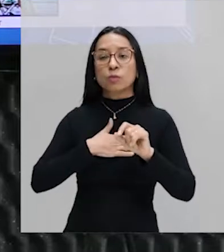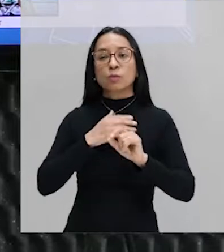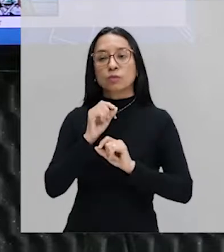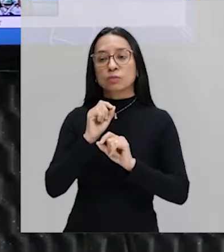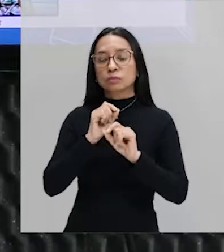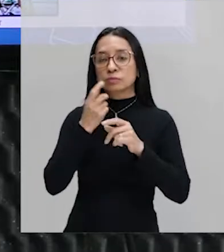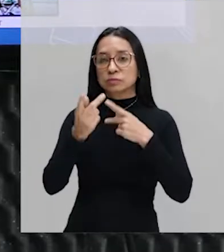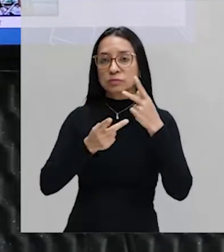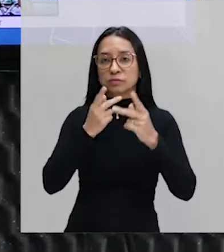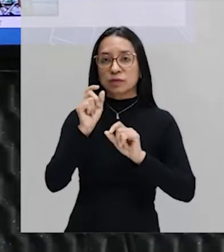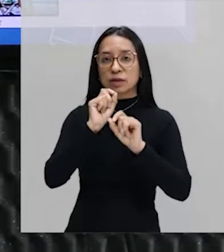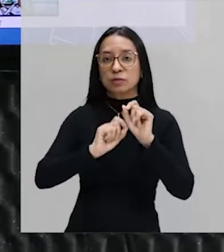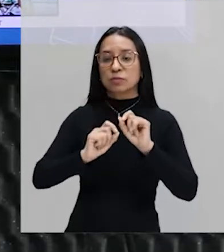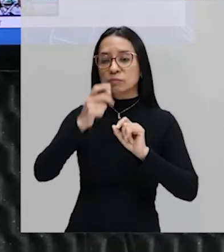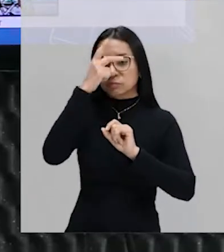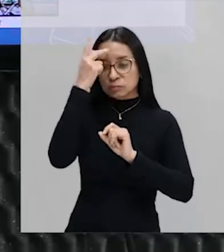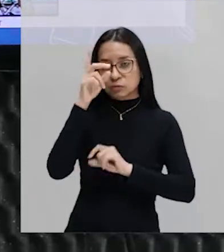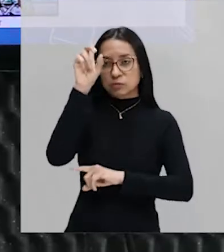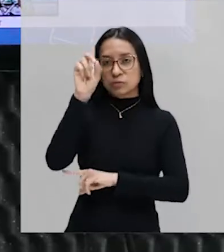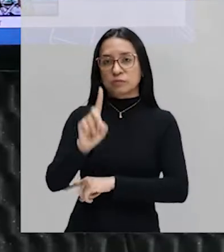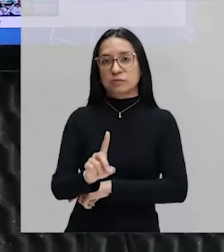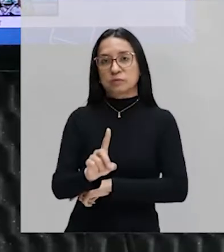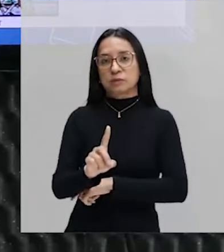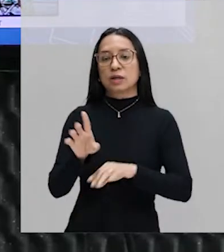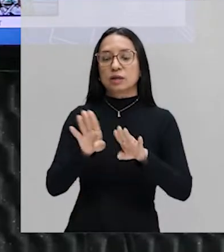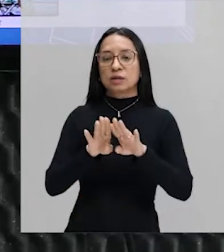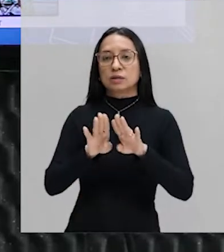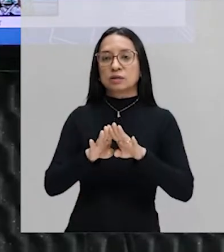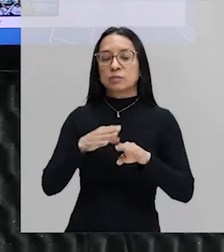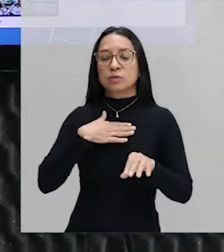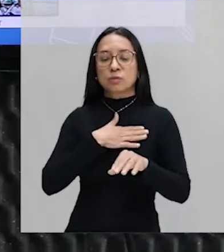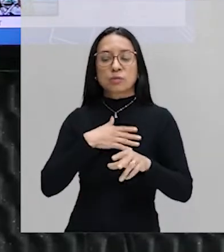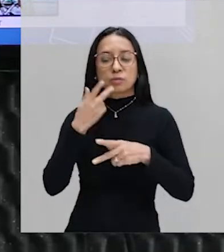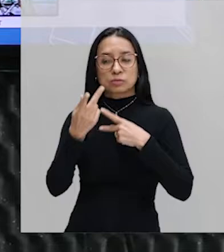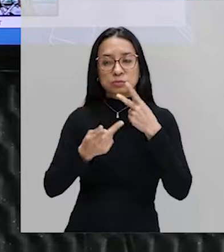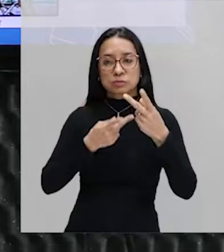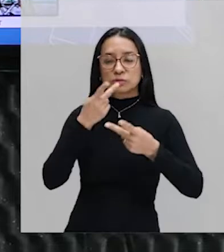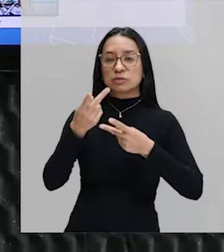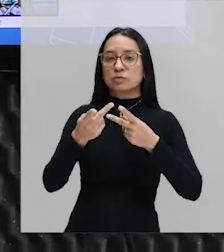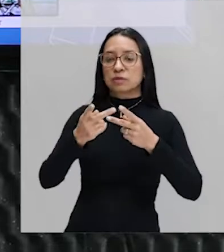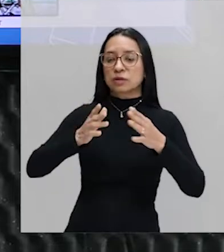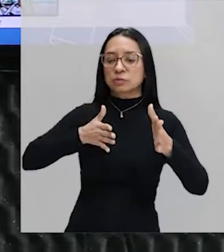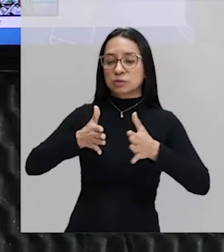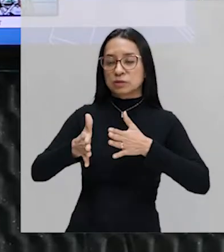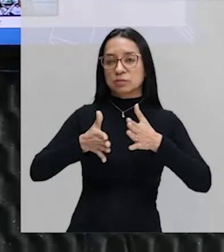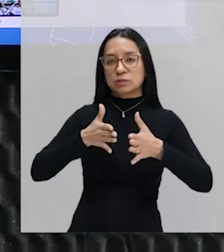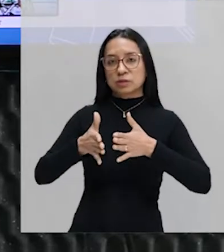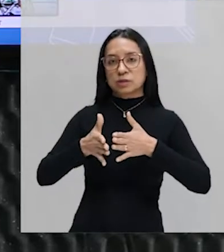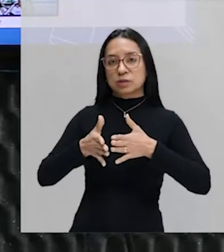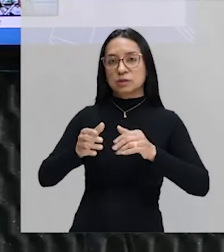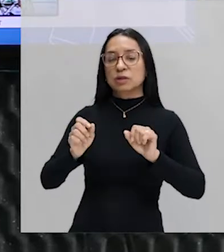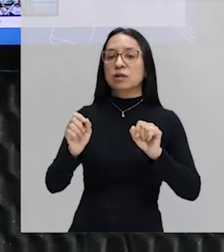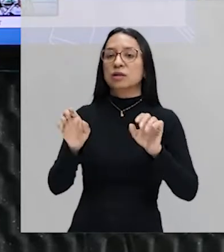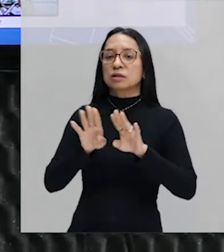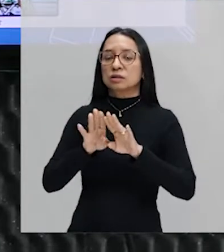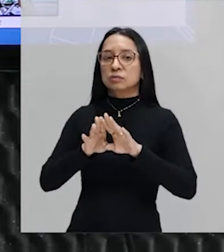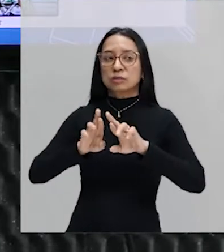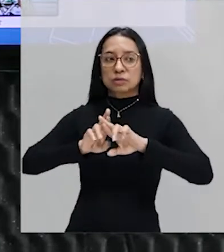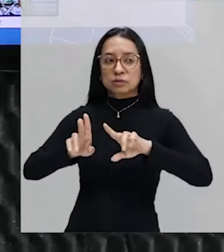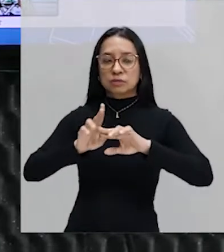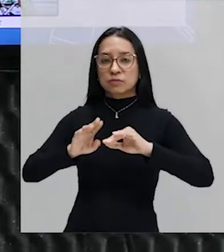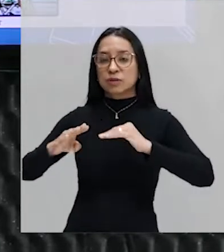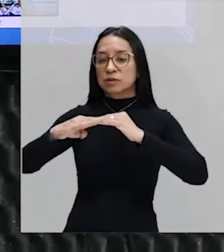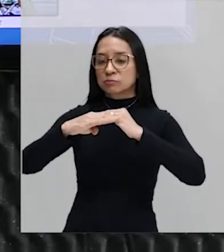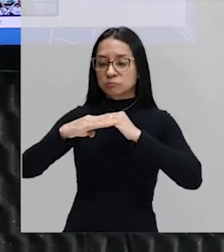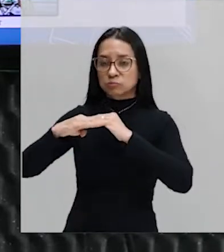da acessibilidade. Eu gosto de falar, de trazer a diferença entre igualdade e equidade para que vocês